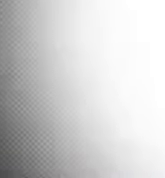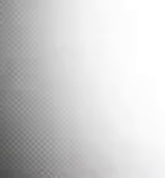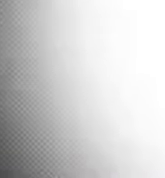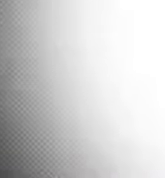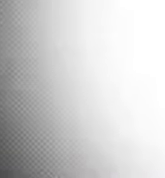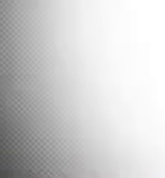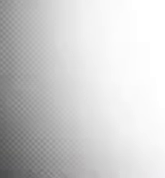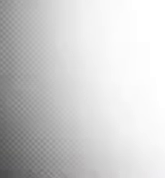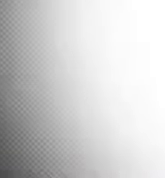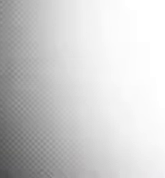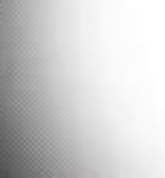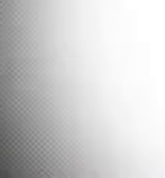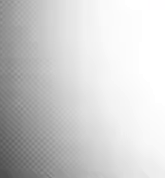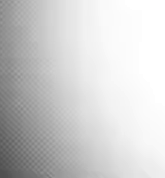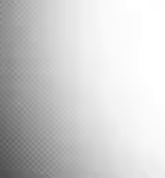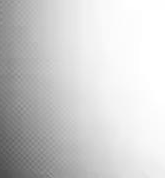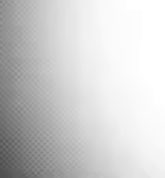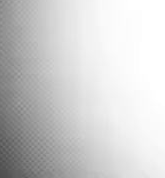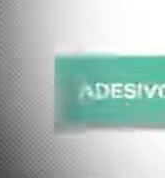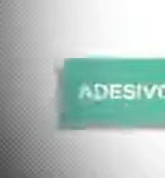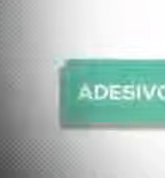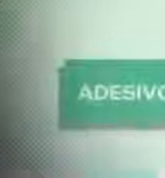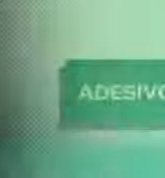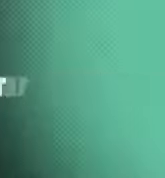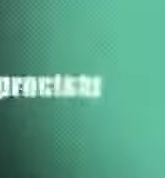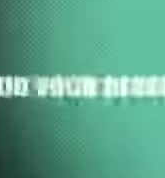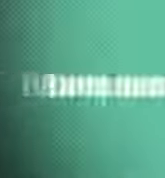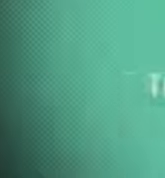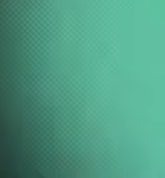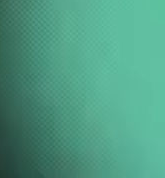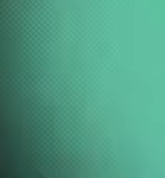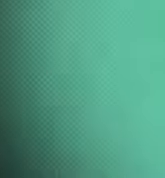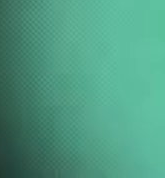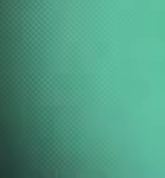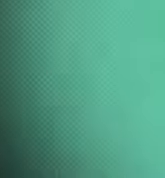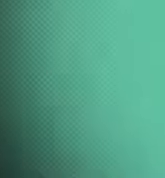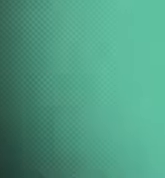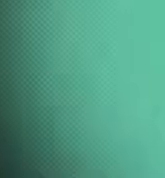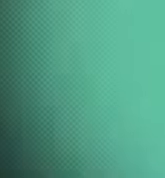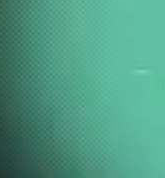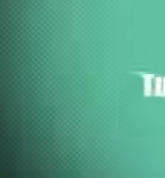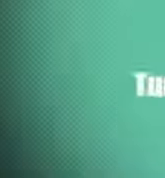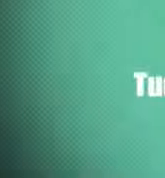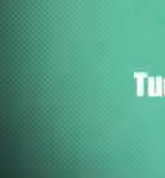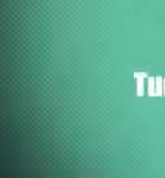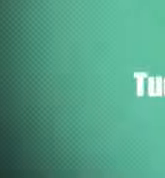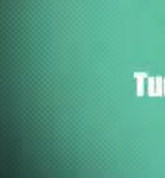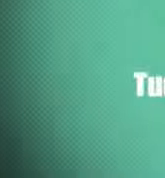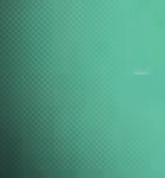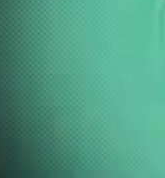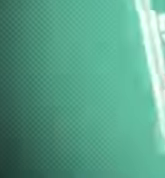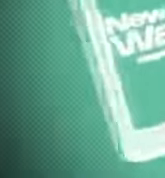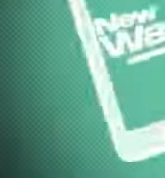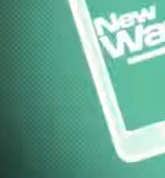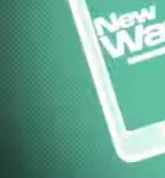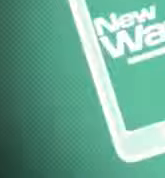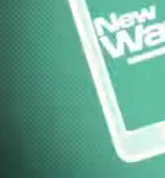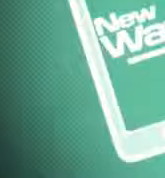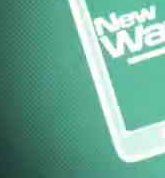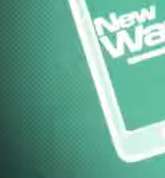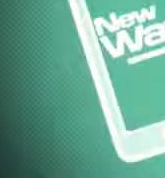diversas opções em cartões de visitas, banners, panfletos, adesivos e o que mais você precisar para divulgar o seu comércio. Liga pra